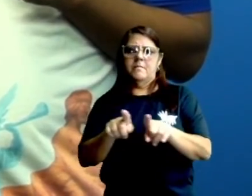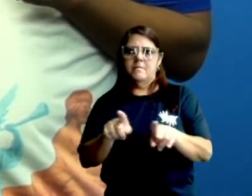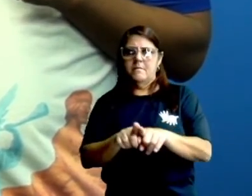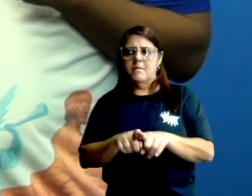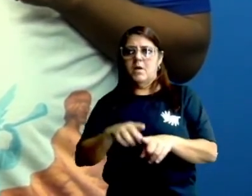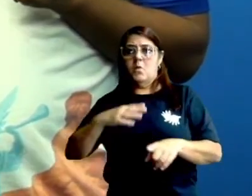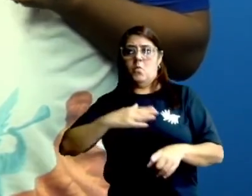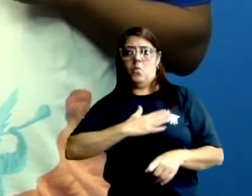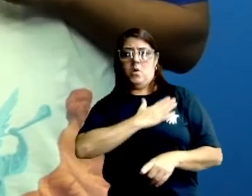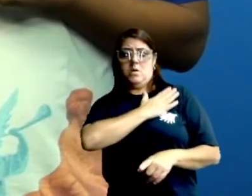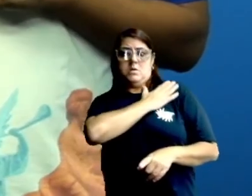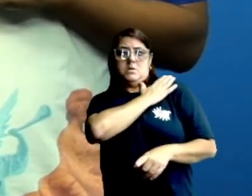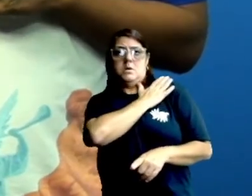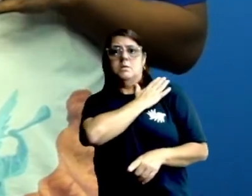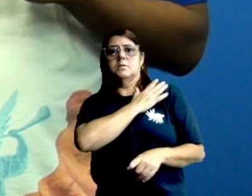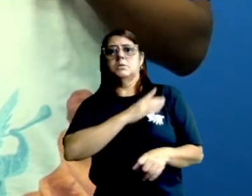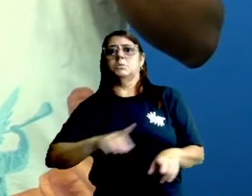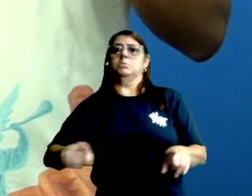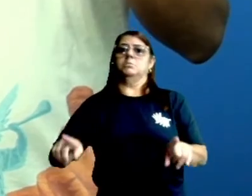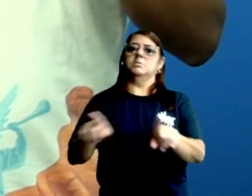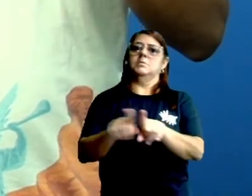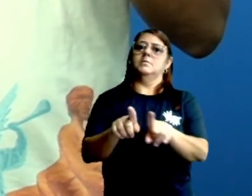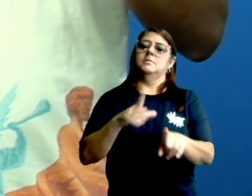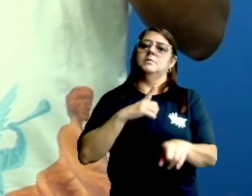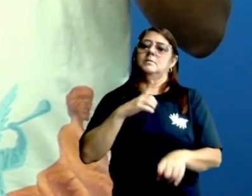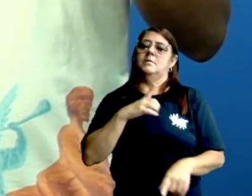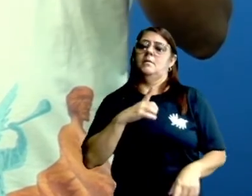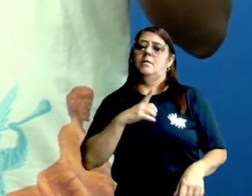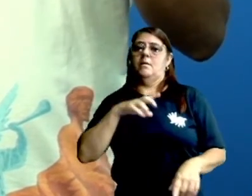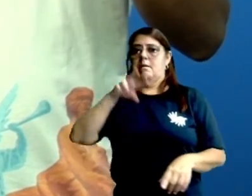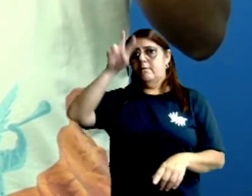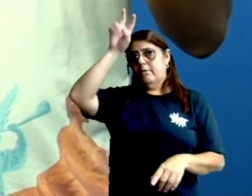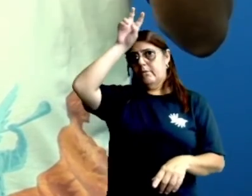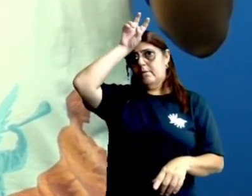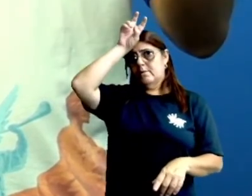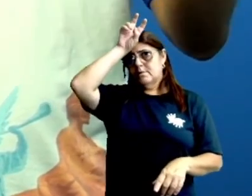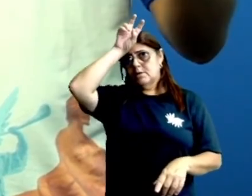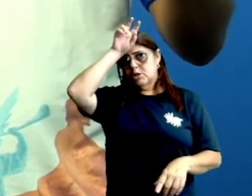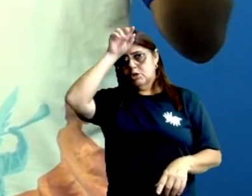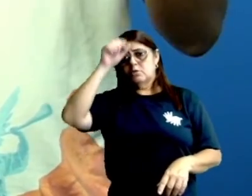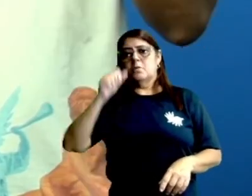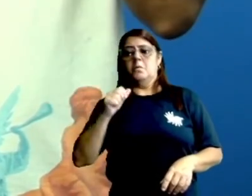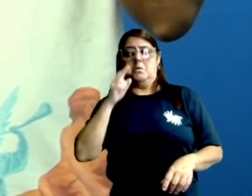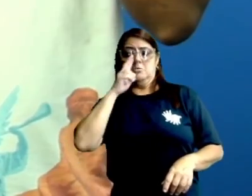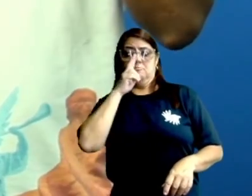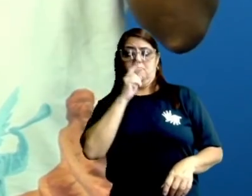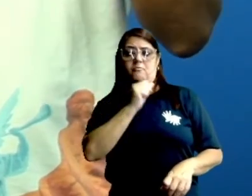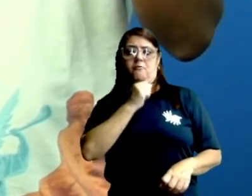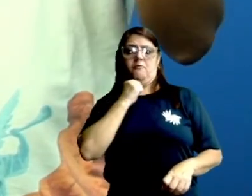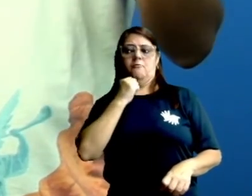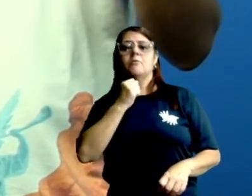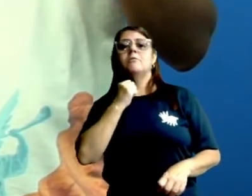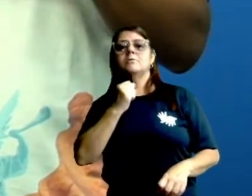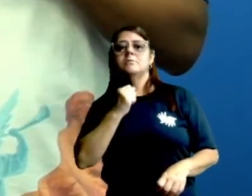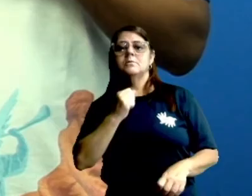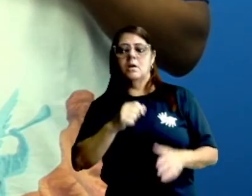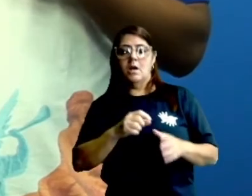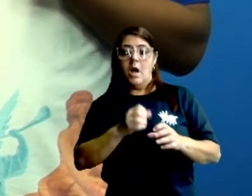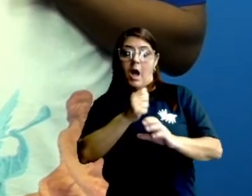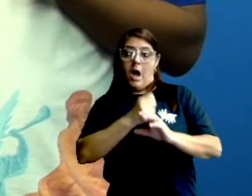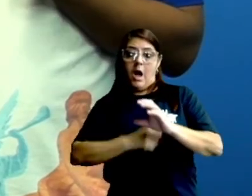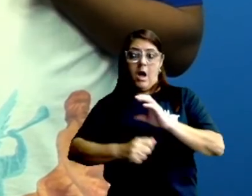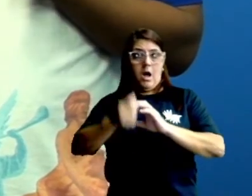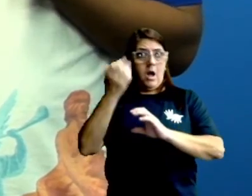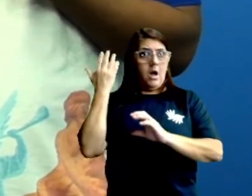um exército que tinha ali no Egito porque o existiu desenvolver um exército forte porque em volta de 1.600 antes de